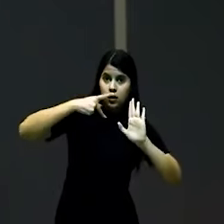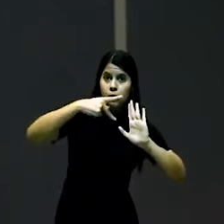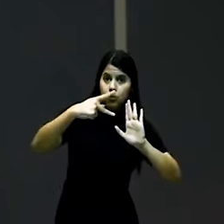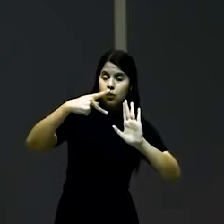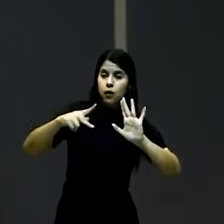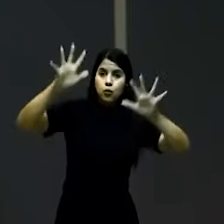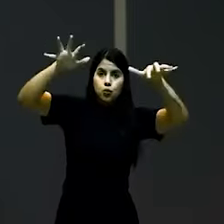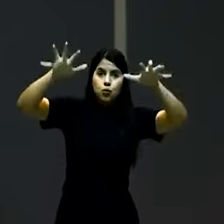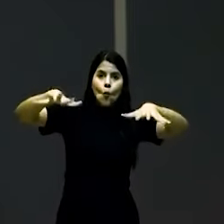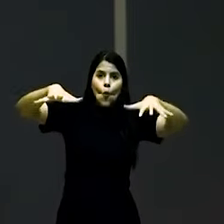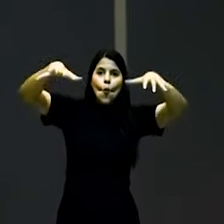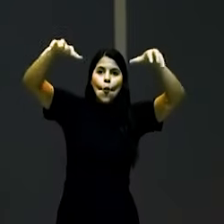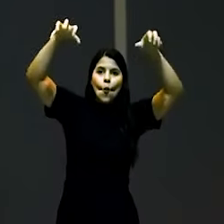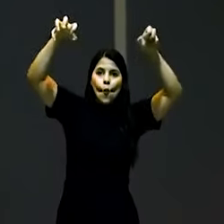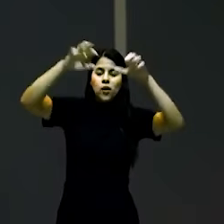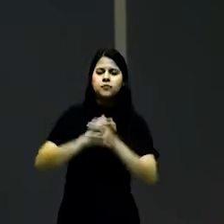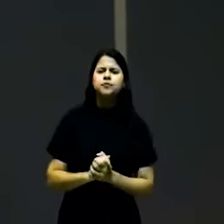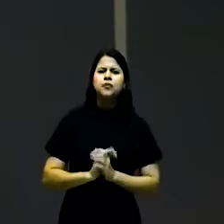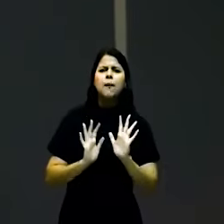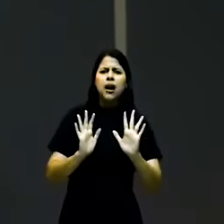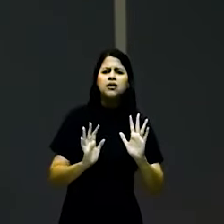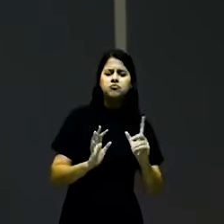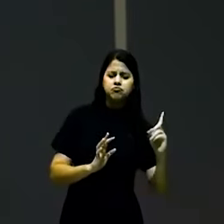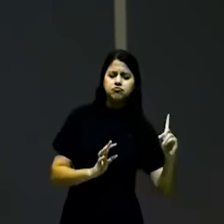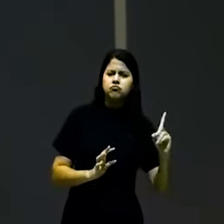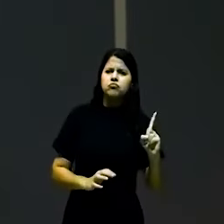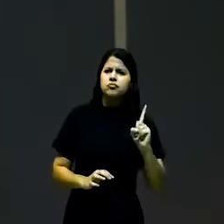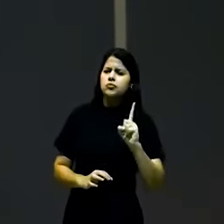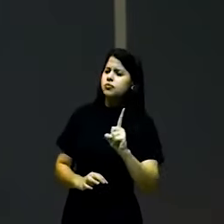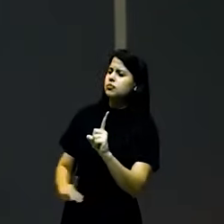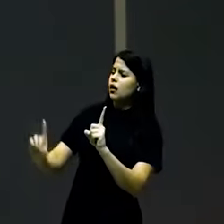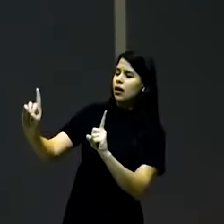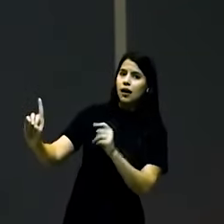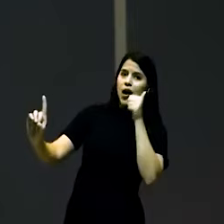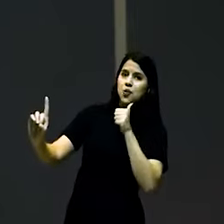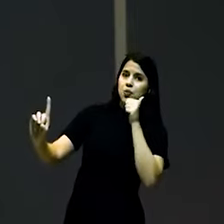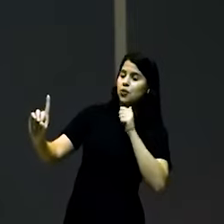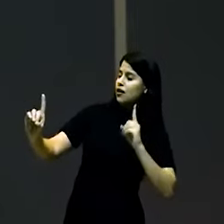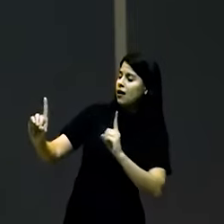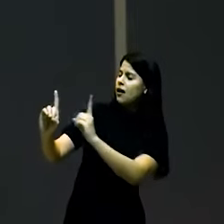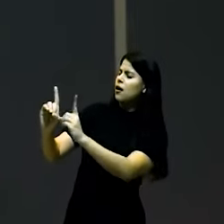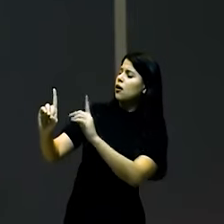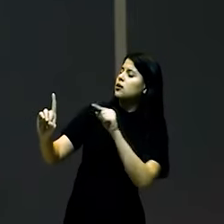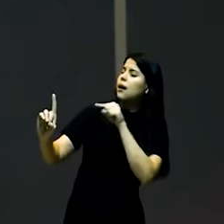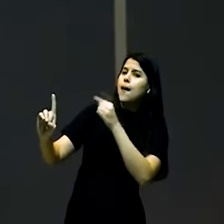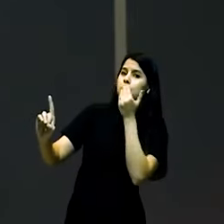O texto diz que ele encontra essa viúva e diz: faz primeiro um bolo para